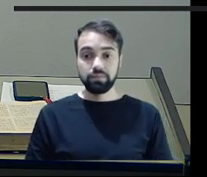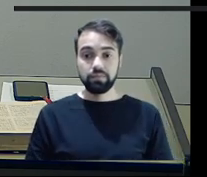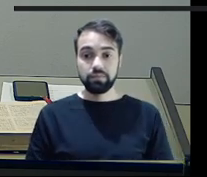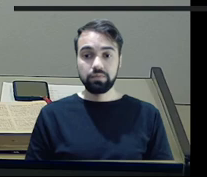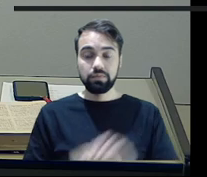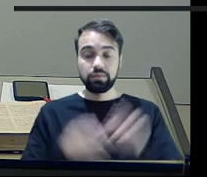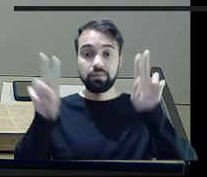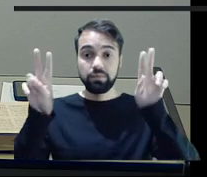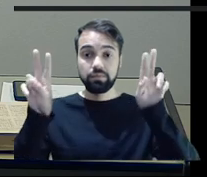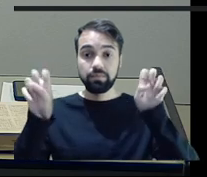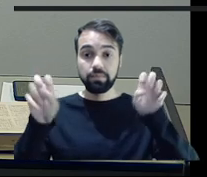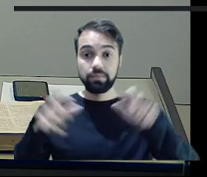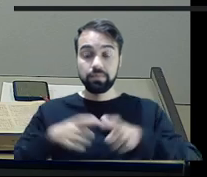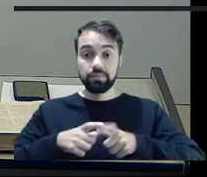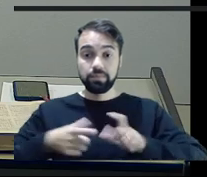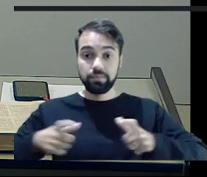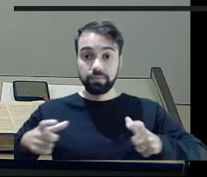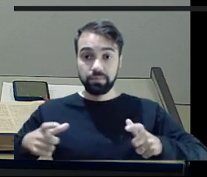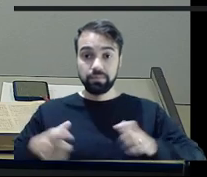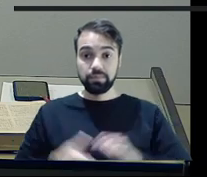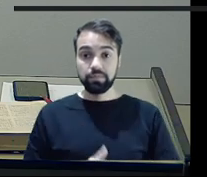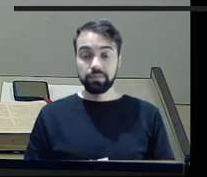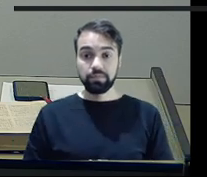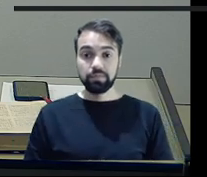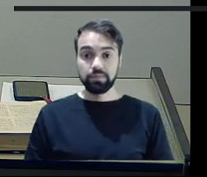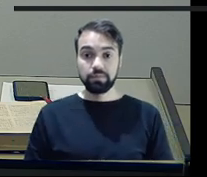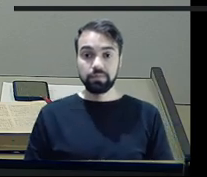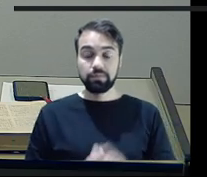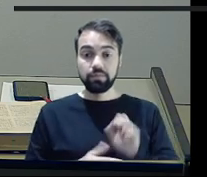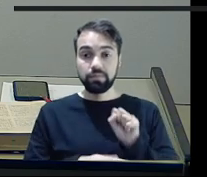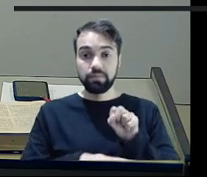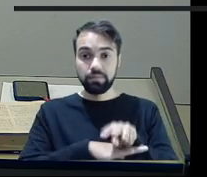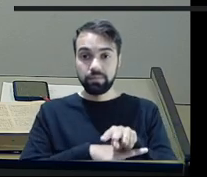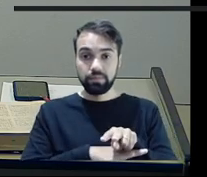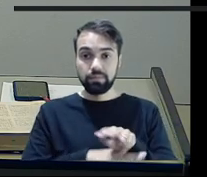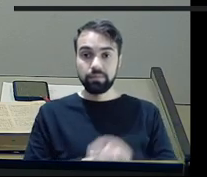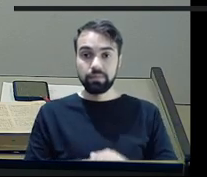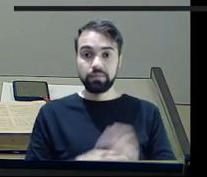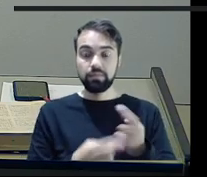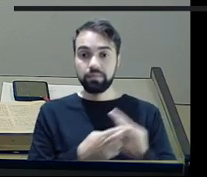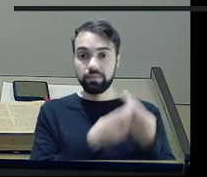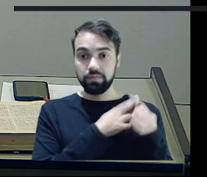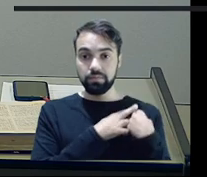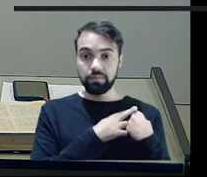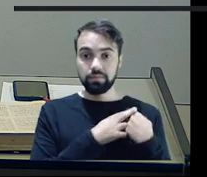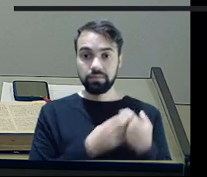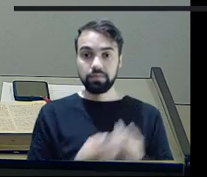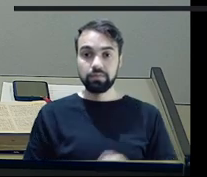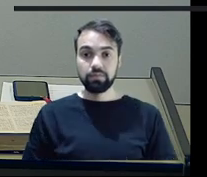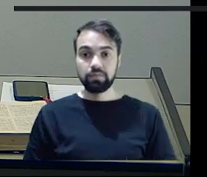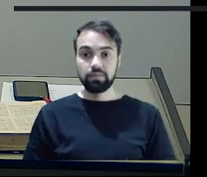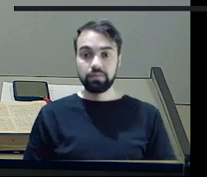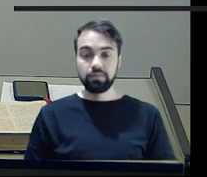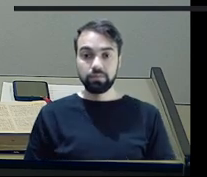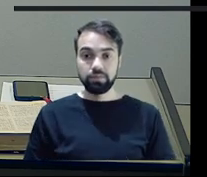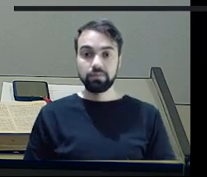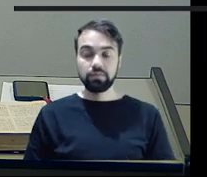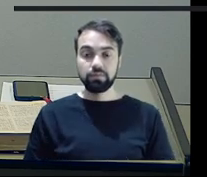sobre ampliação de vagas de cargo de provimento efetivo de engenheiro civil,